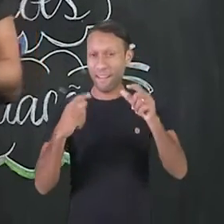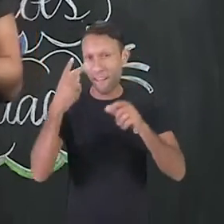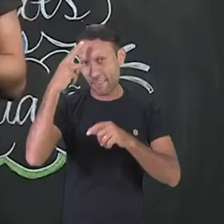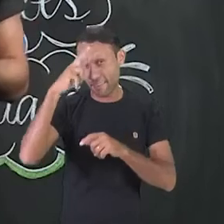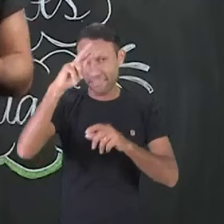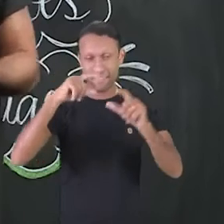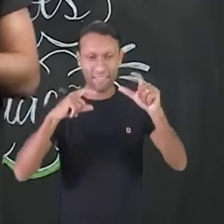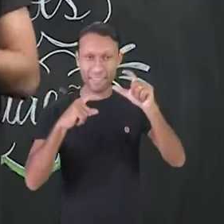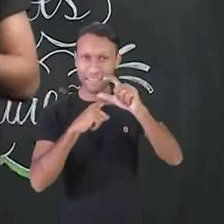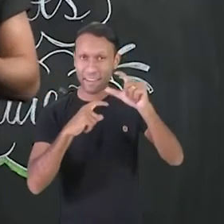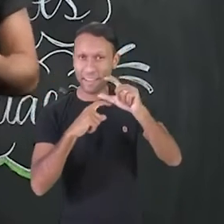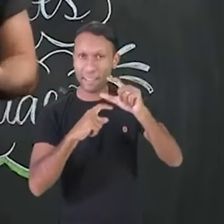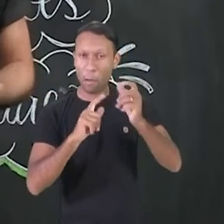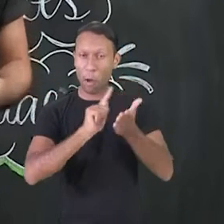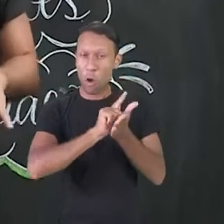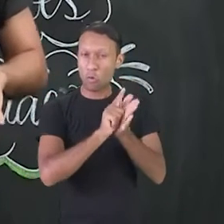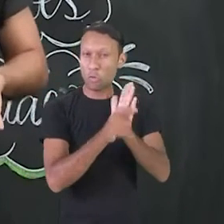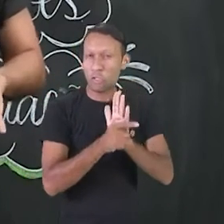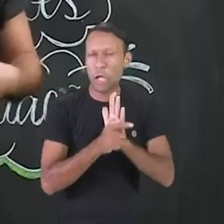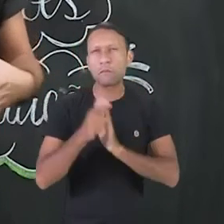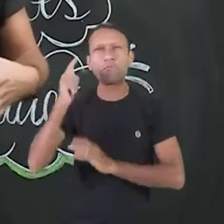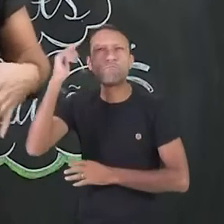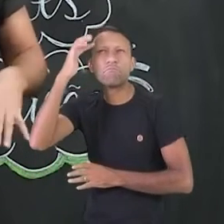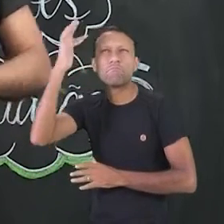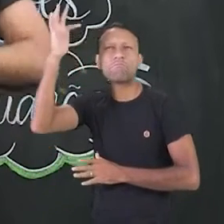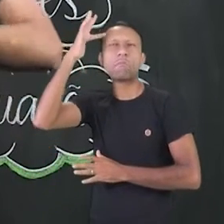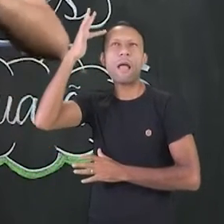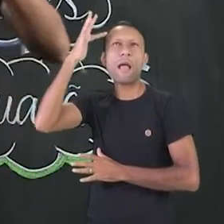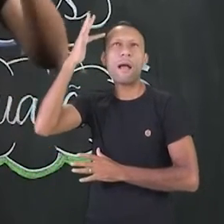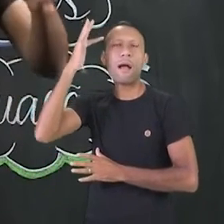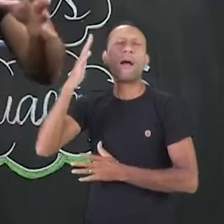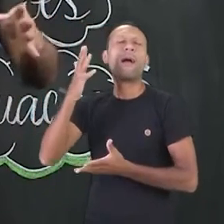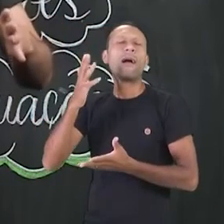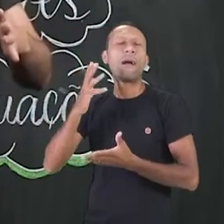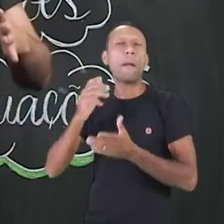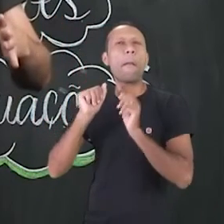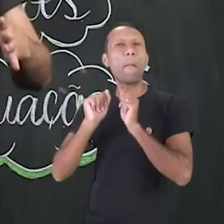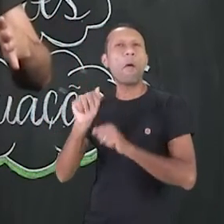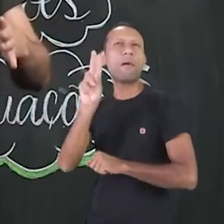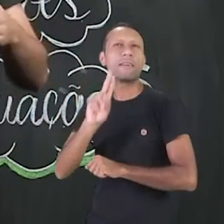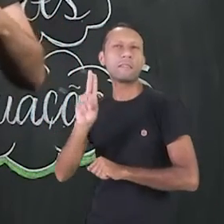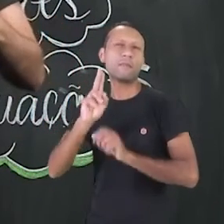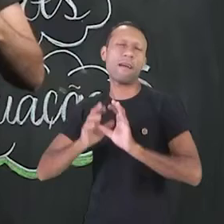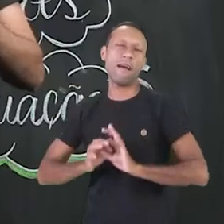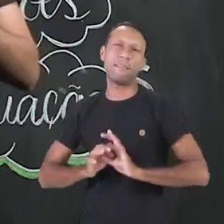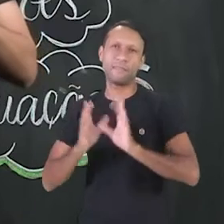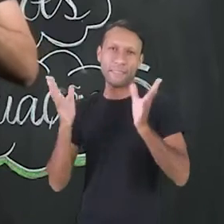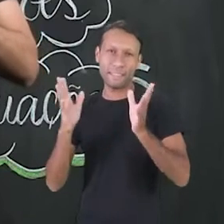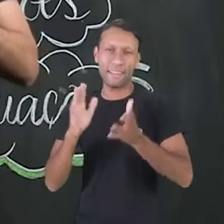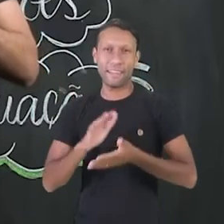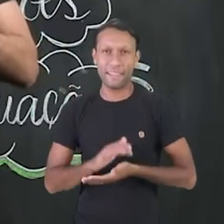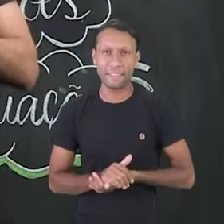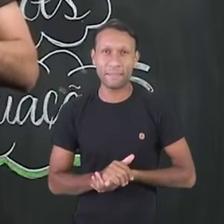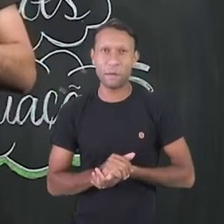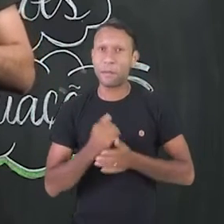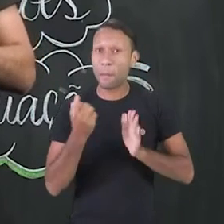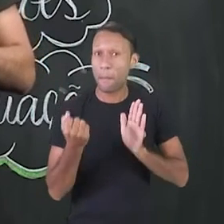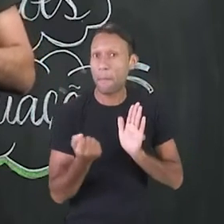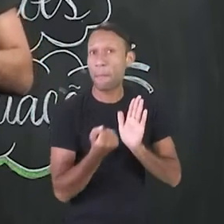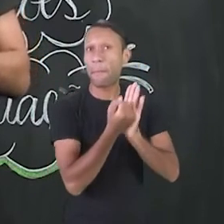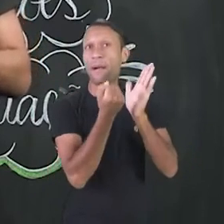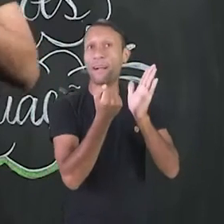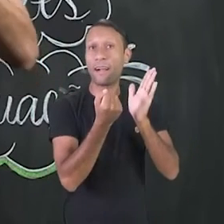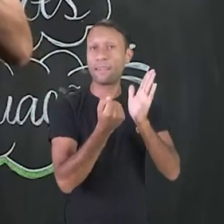por serem histórias, por serem um gênero ficcional, permitem que a gente use e abuse da nossa criatividade, né? E isso é interessante, isso pode ser marcado por